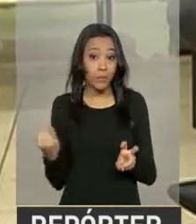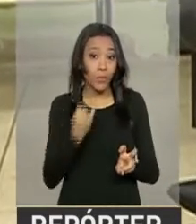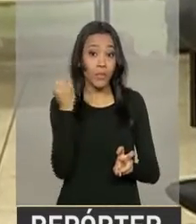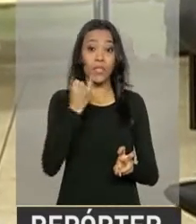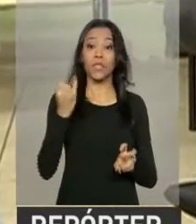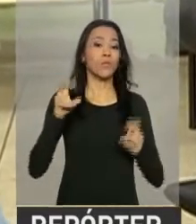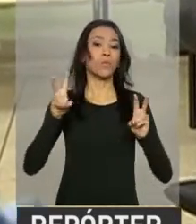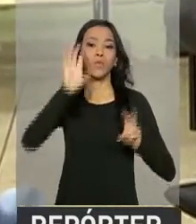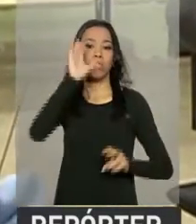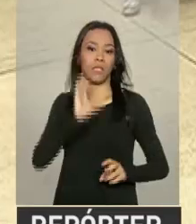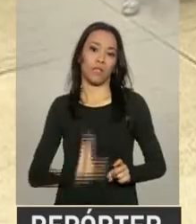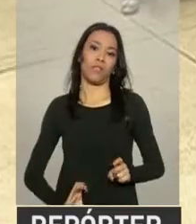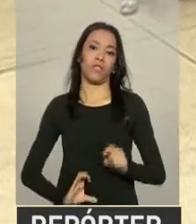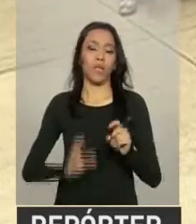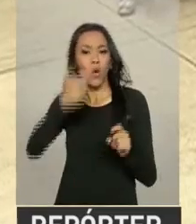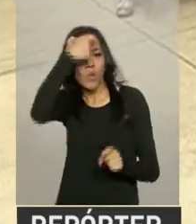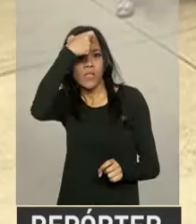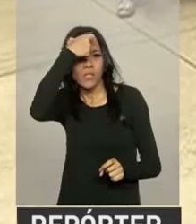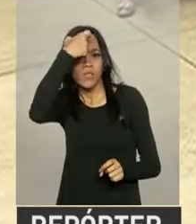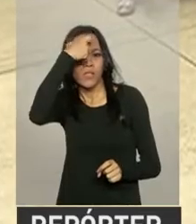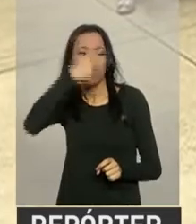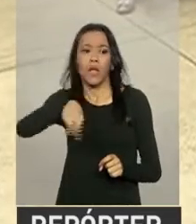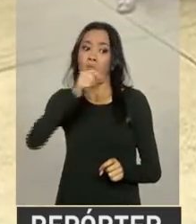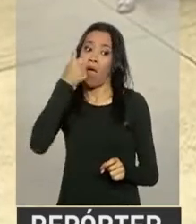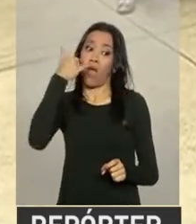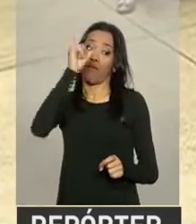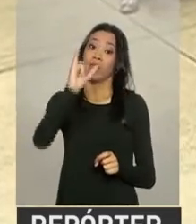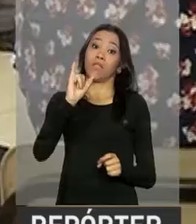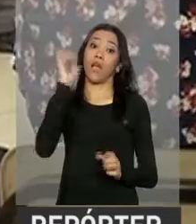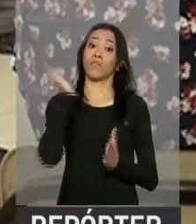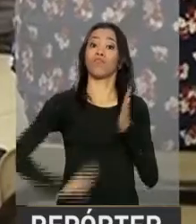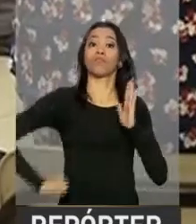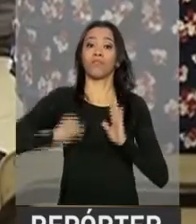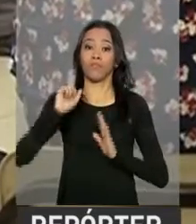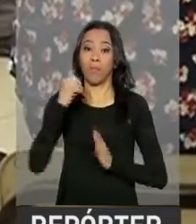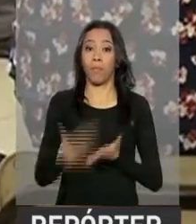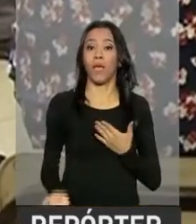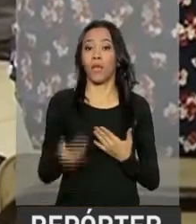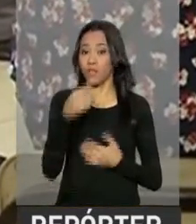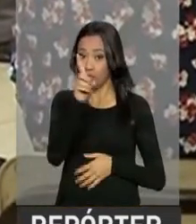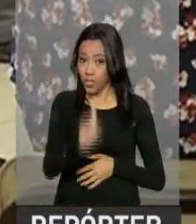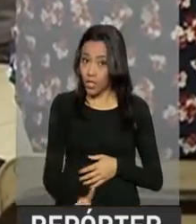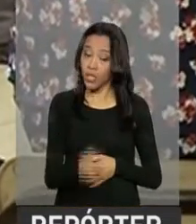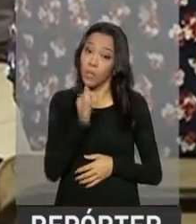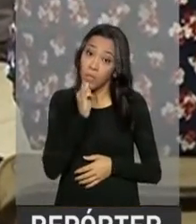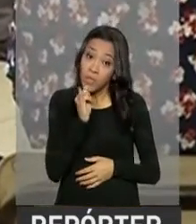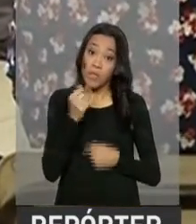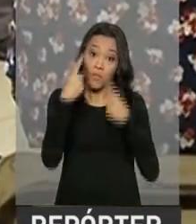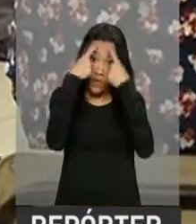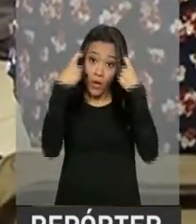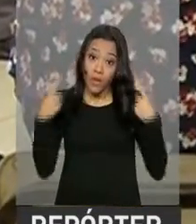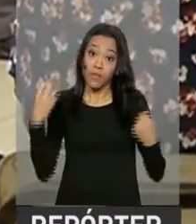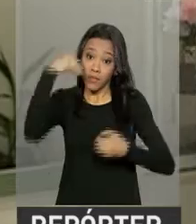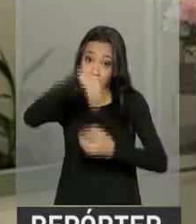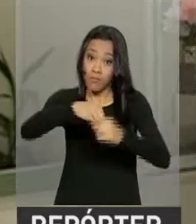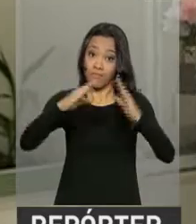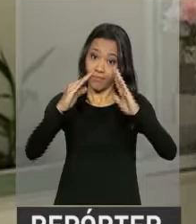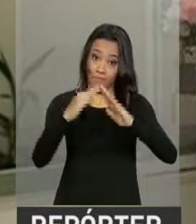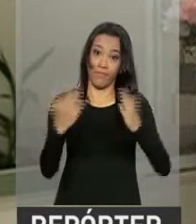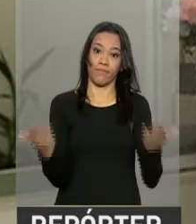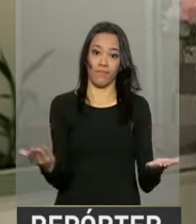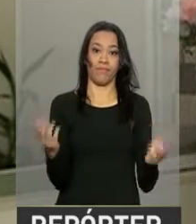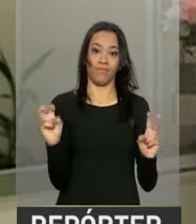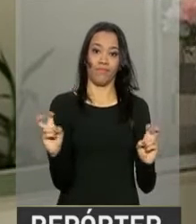conscientizar as famílias para evitar a violação de direitos como casos de violência doméstica por exemplo o